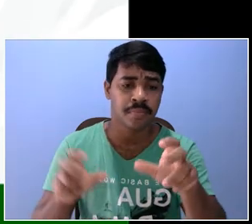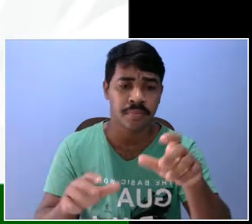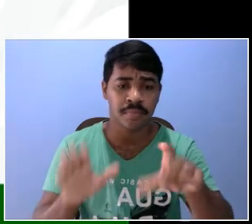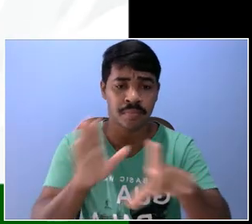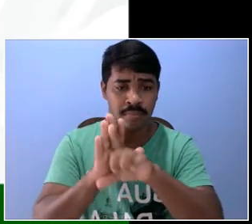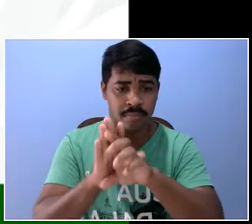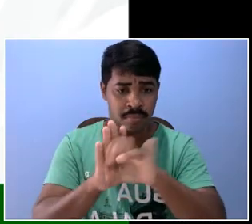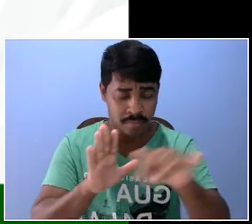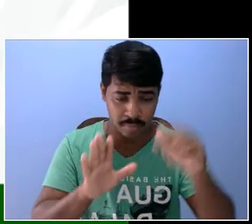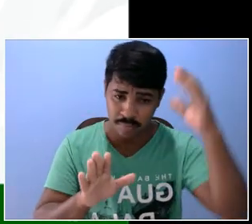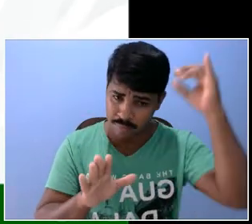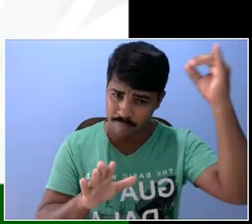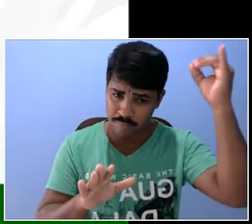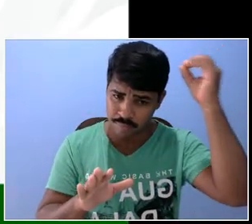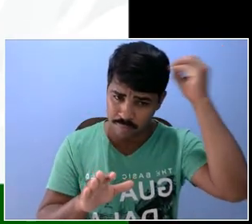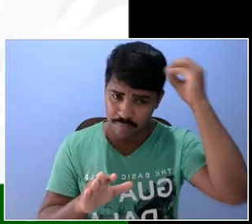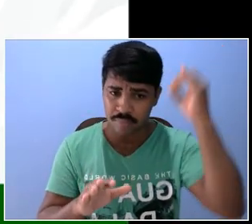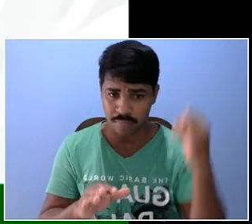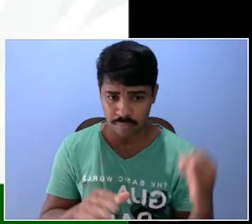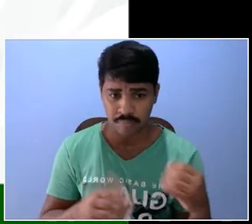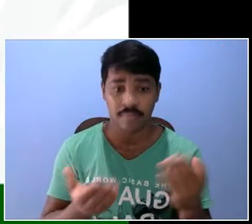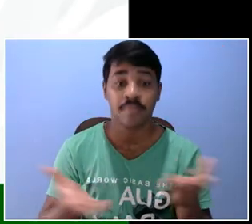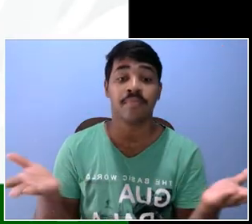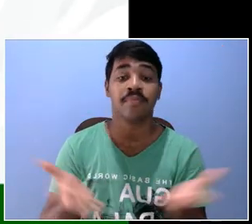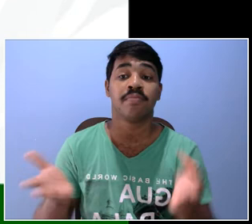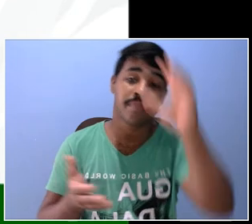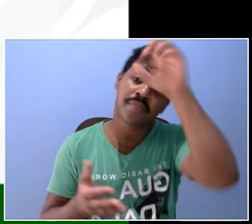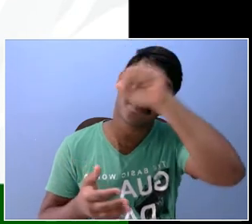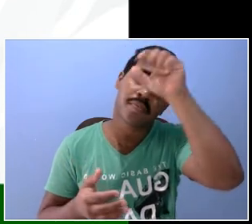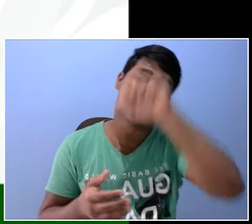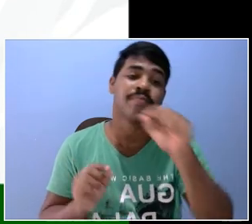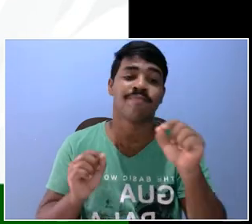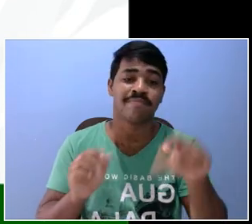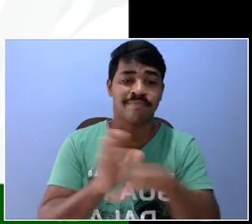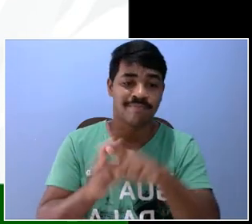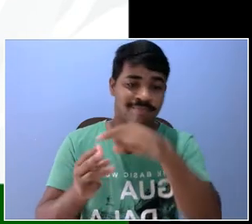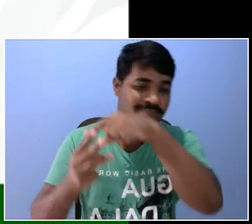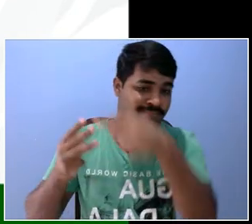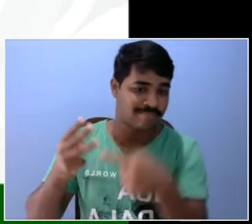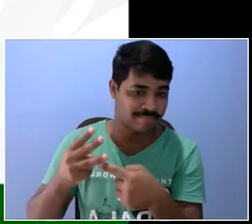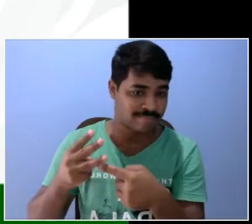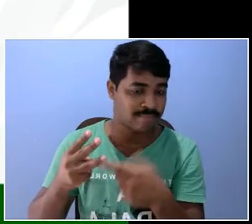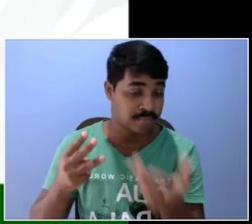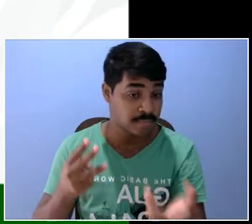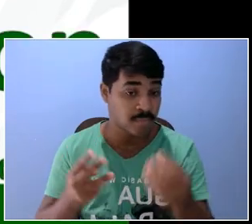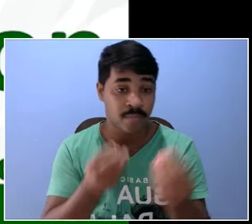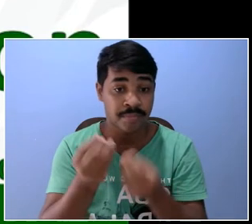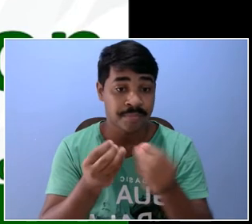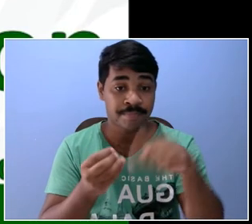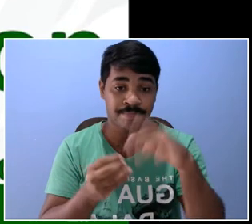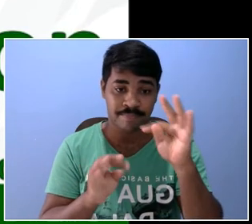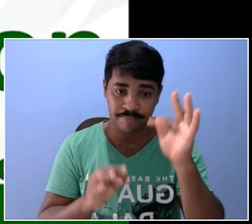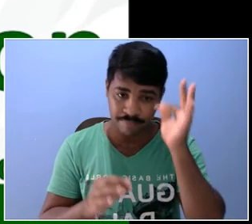Bem, então nós vamos estudar as três leis de Newton na sua forma teórica, tá bom, pessoal? Então vamos começar com a